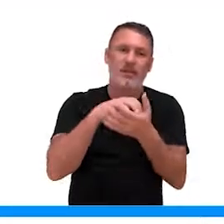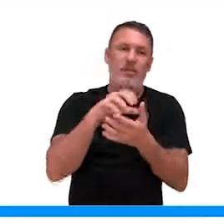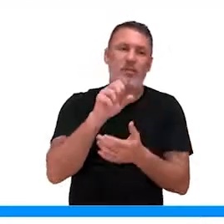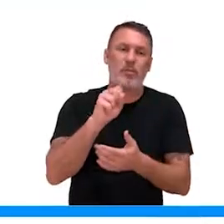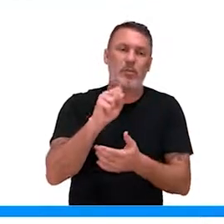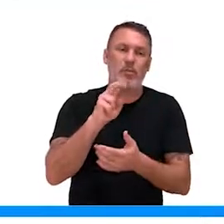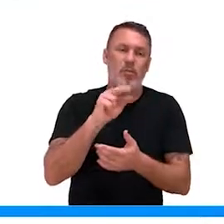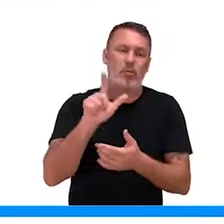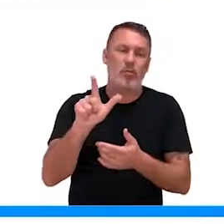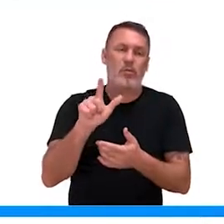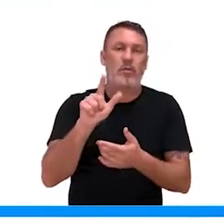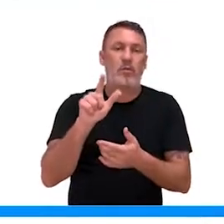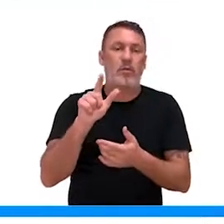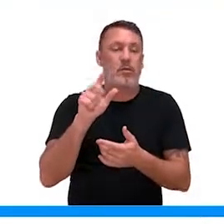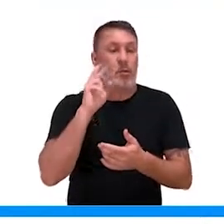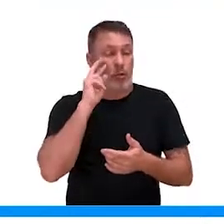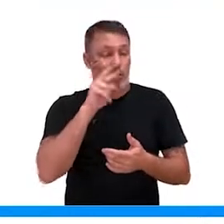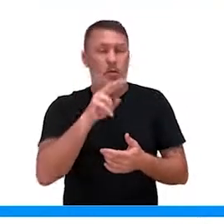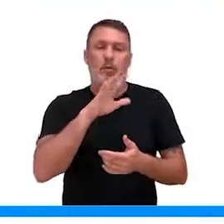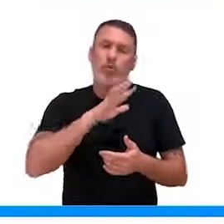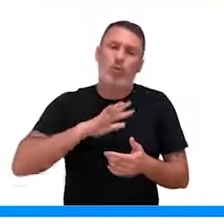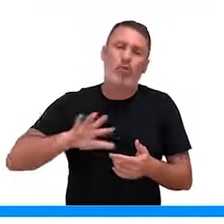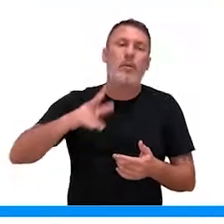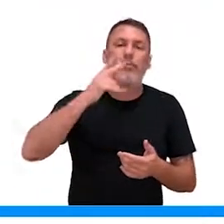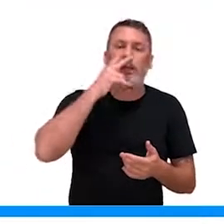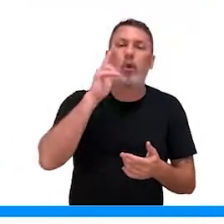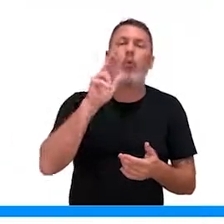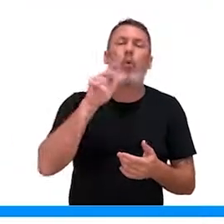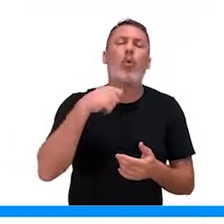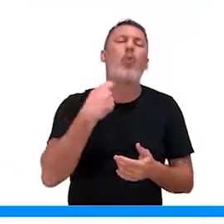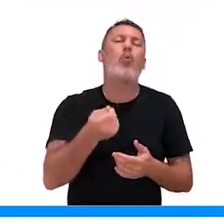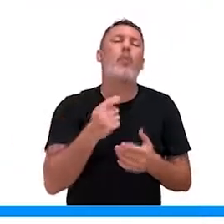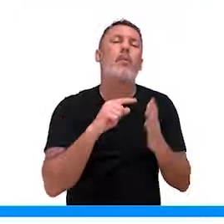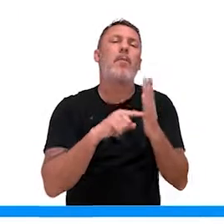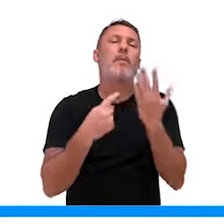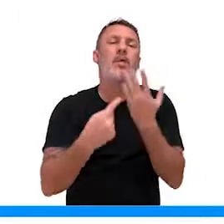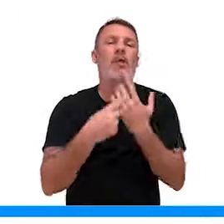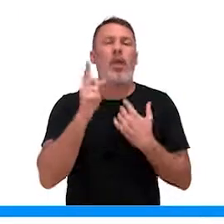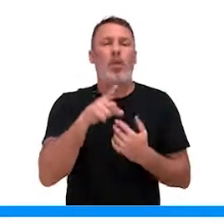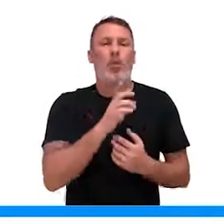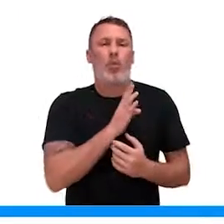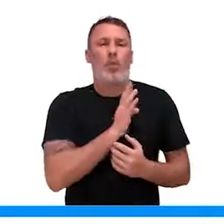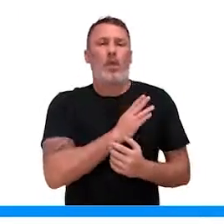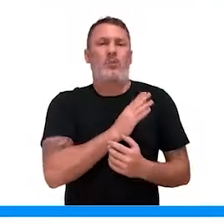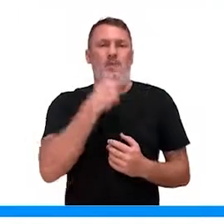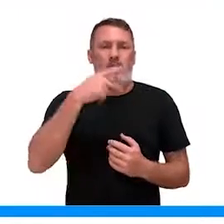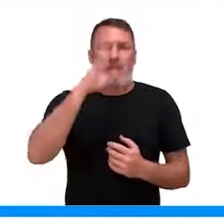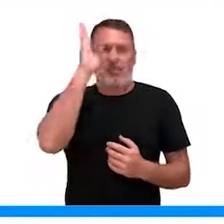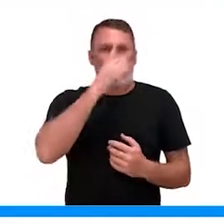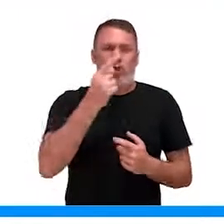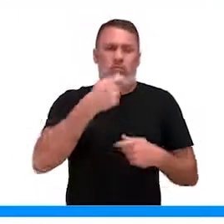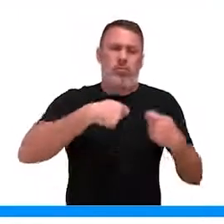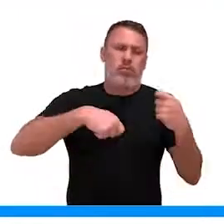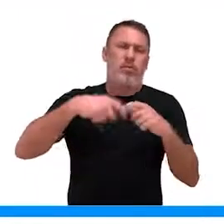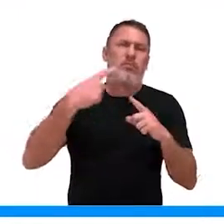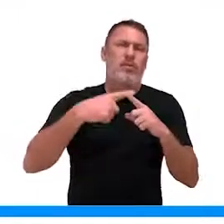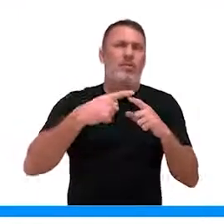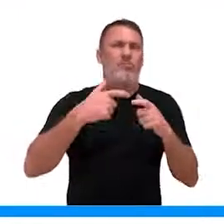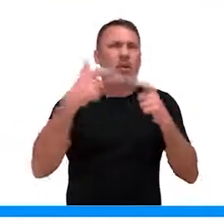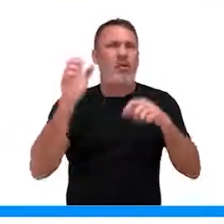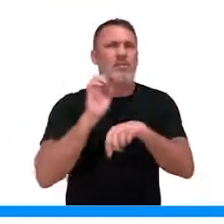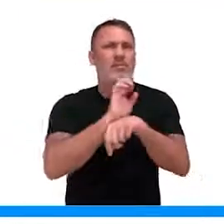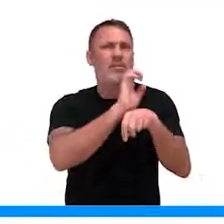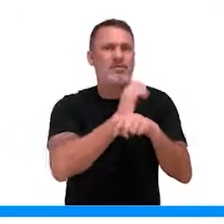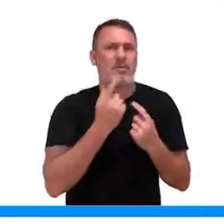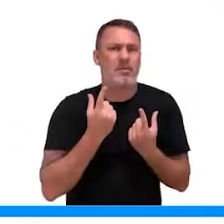o coração econômico do Brasil. E, na verdade, nós podemos aqui destacar isso, por